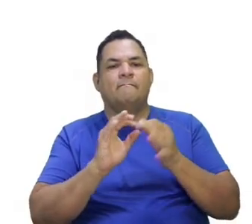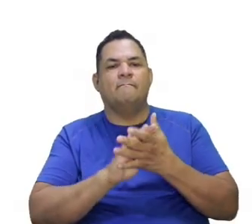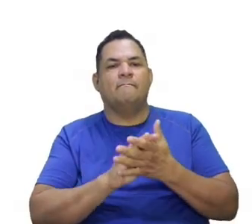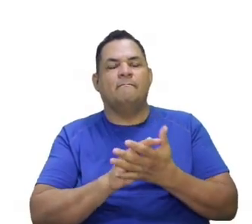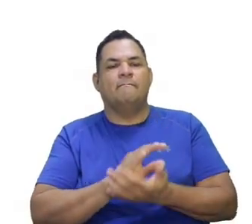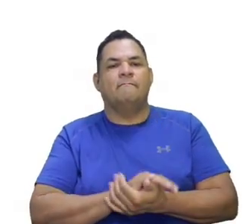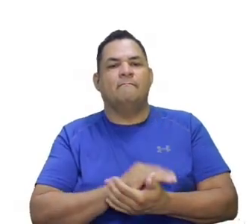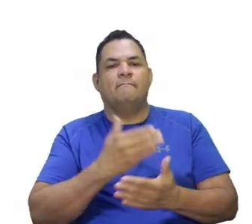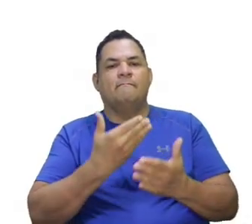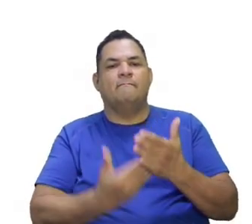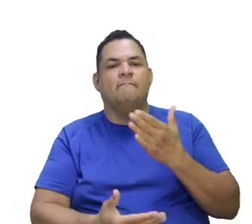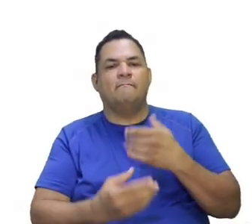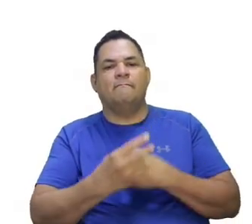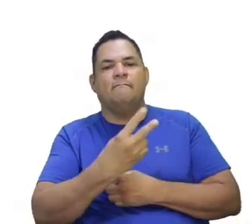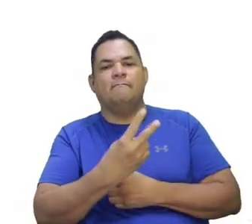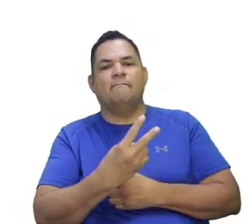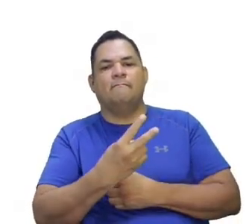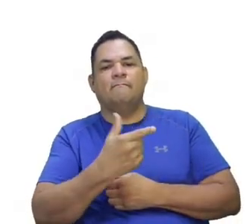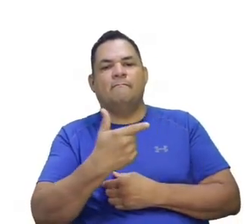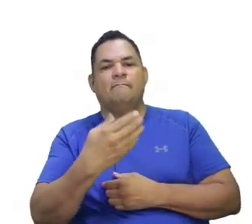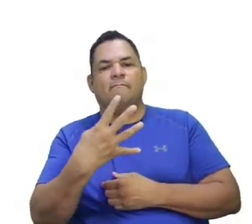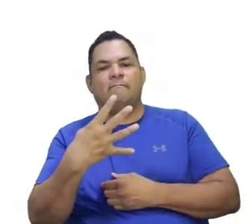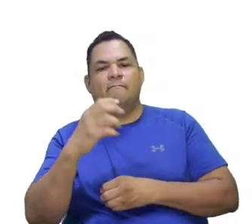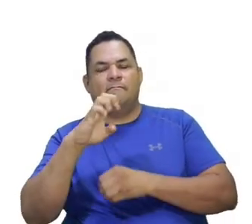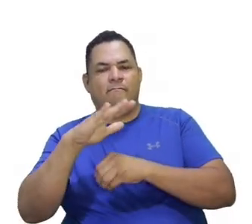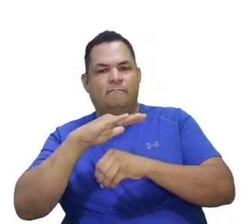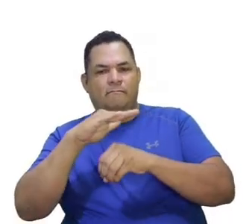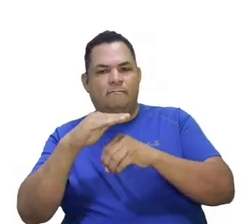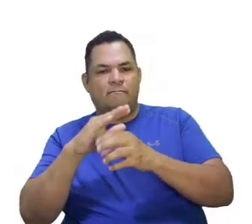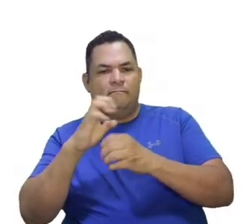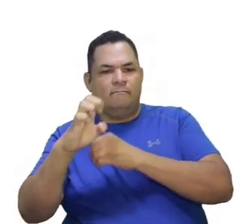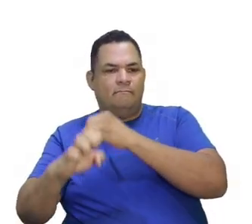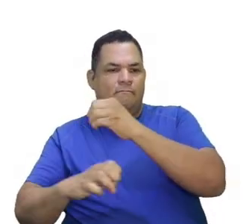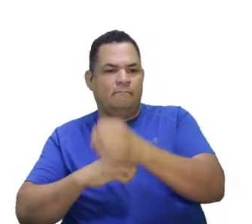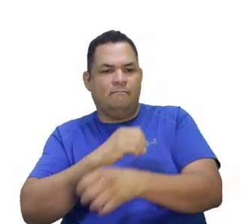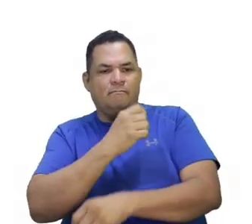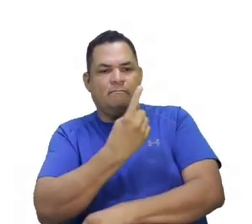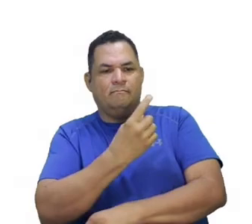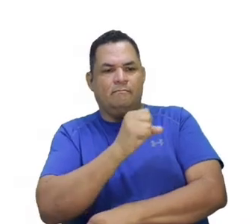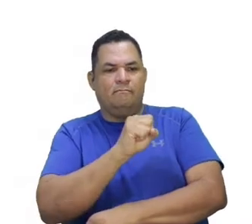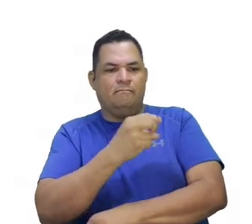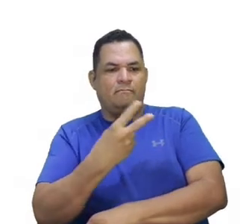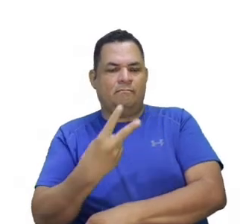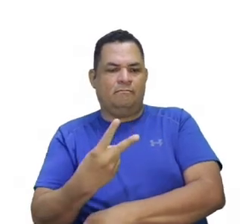20, ele perdeu 2, então ficou com 24 elétrons. Eu vou lá. 1s2, não tem como dar errado.